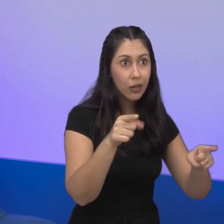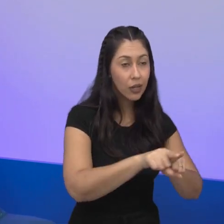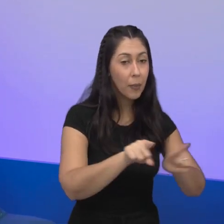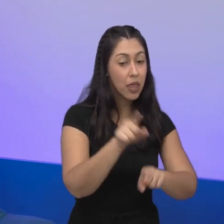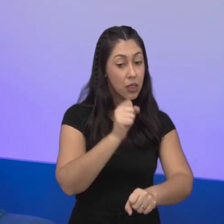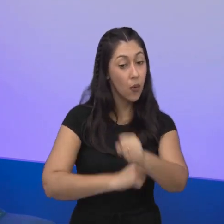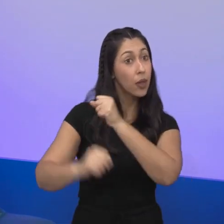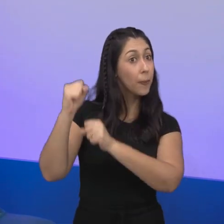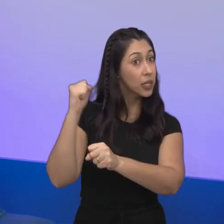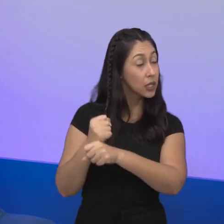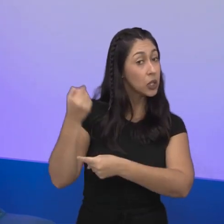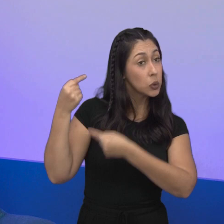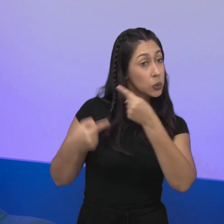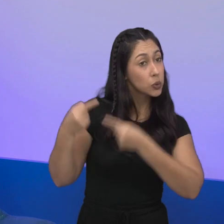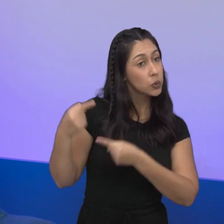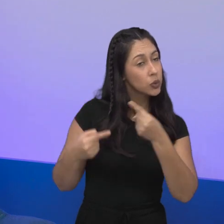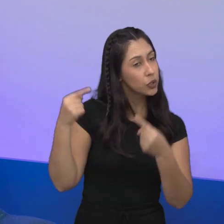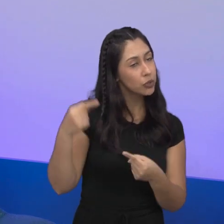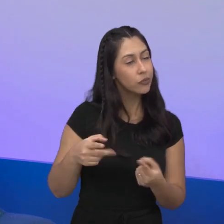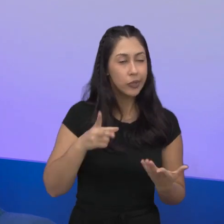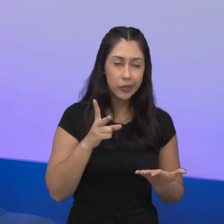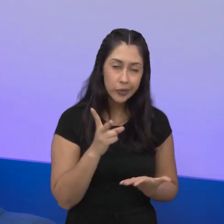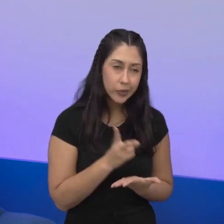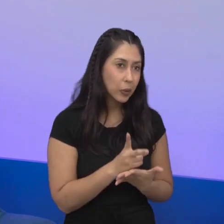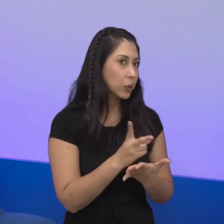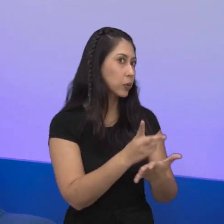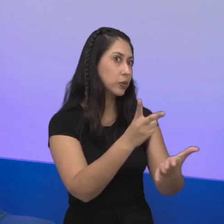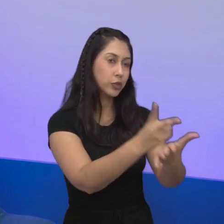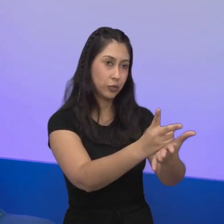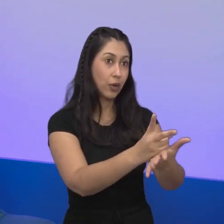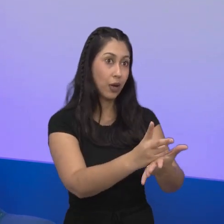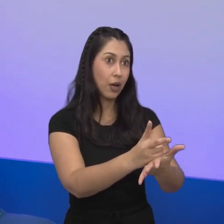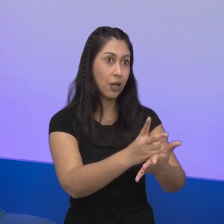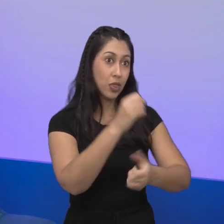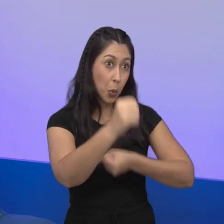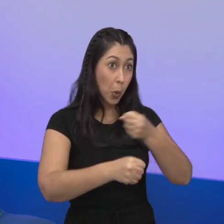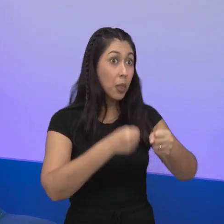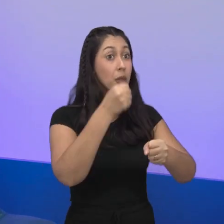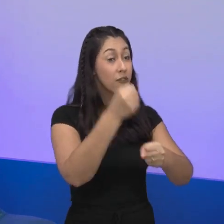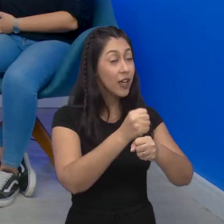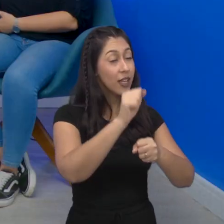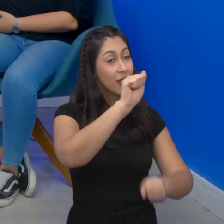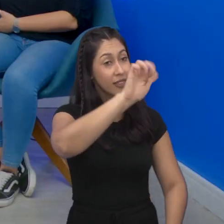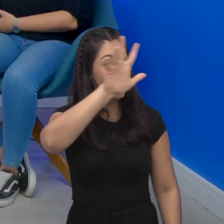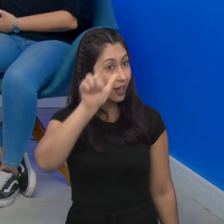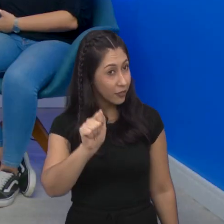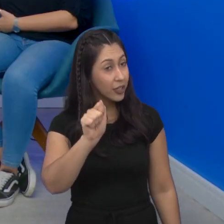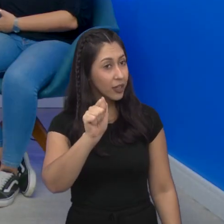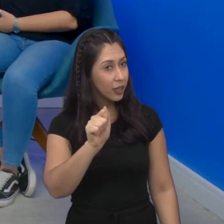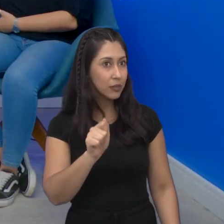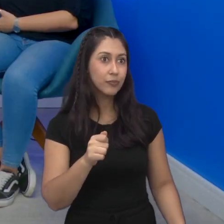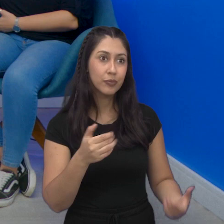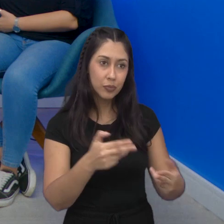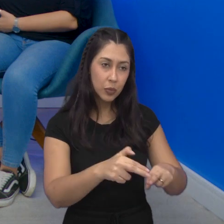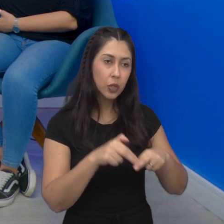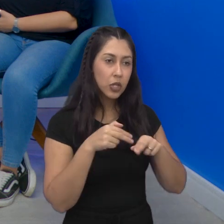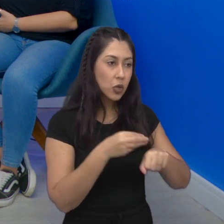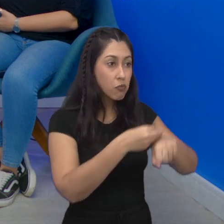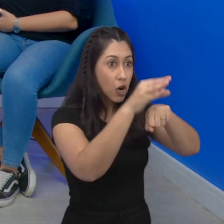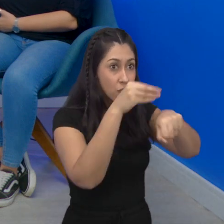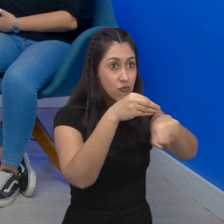ano passado. E provavelmente esse tipo de coisa também continuará sendo discutido na África no ano que vem, e aí